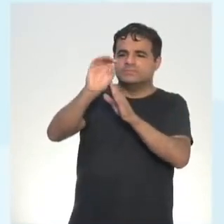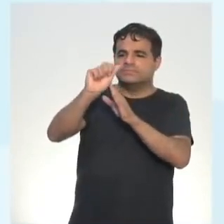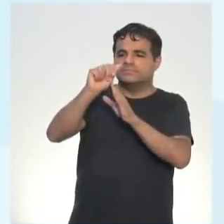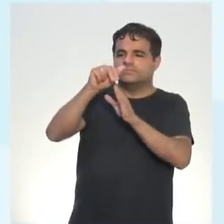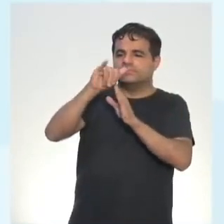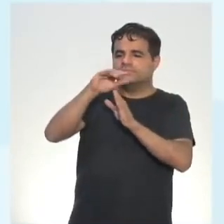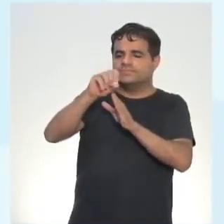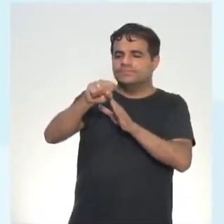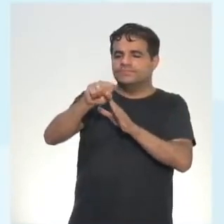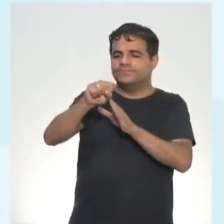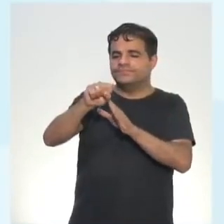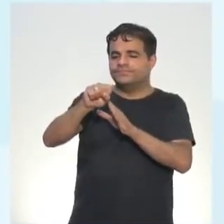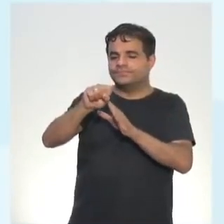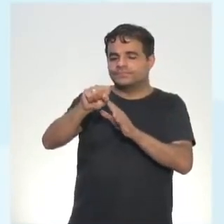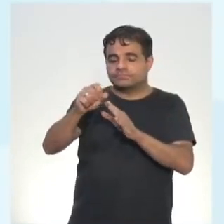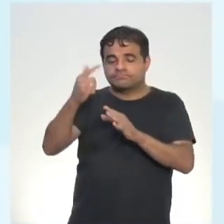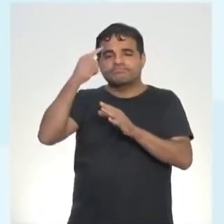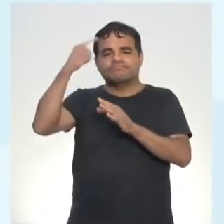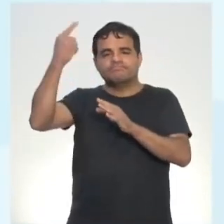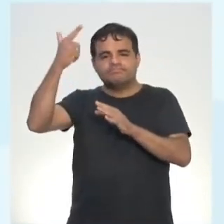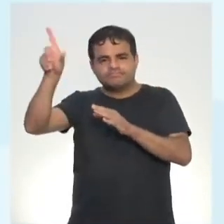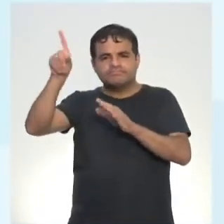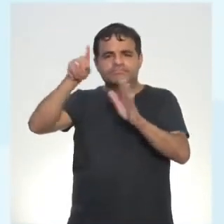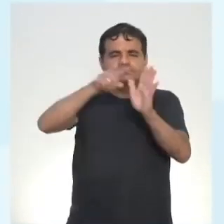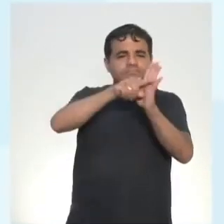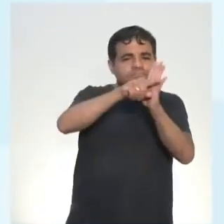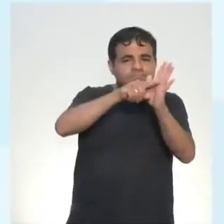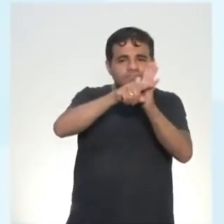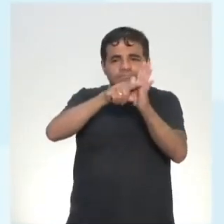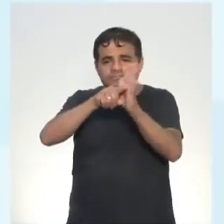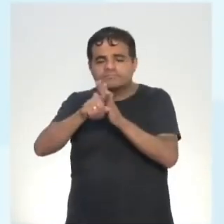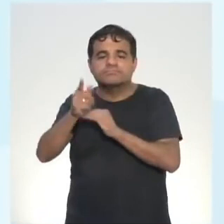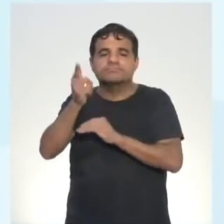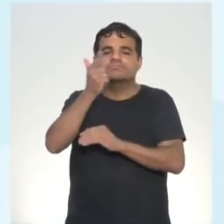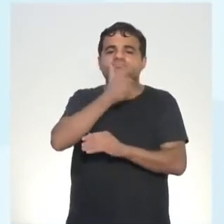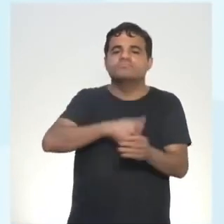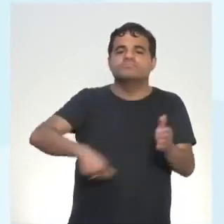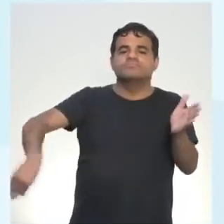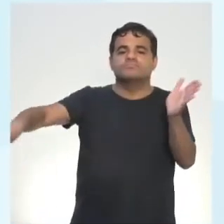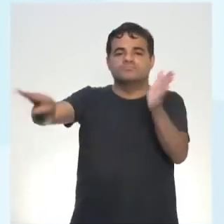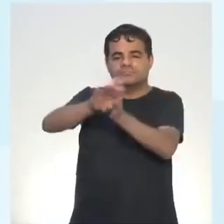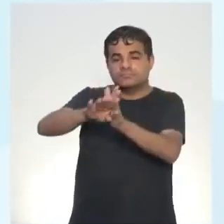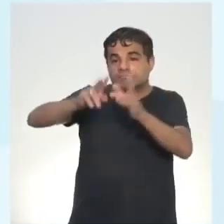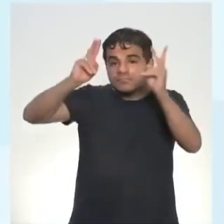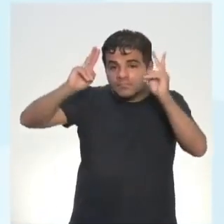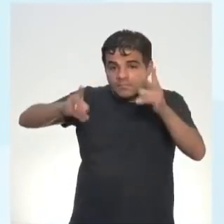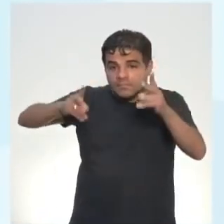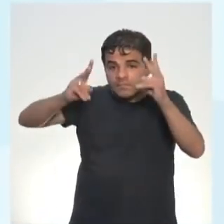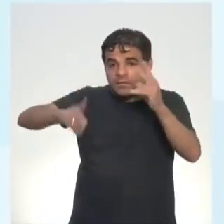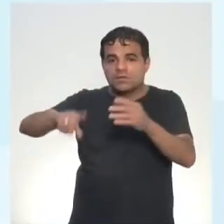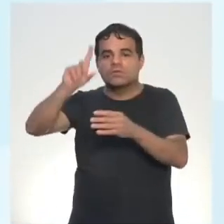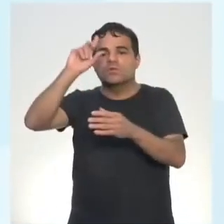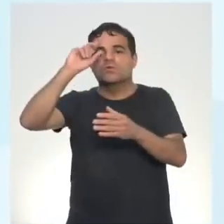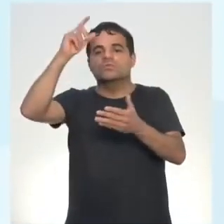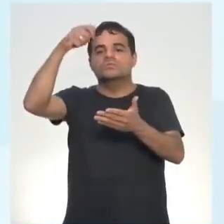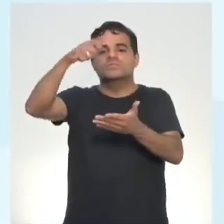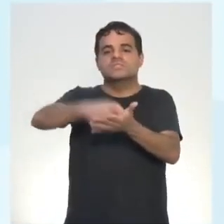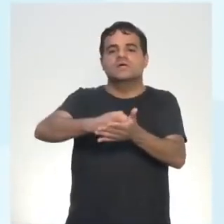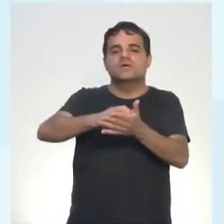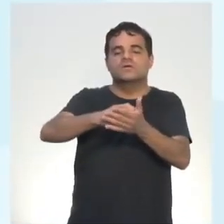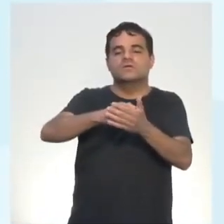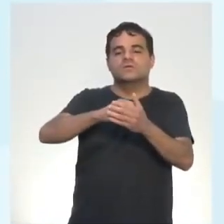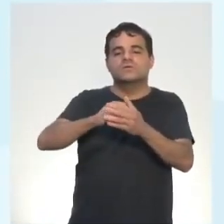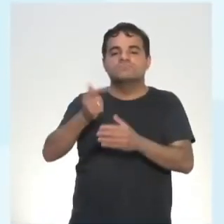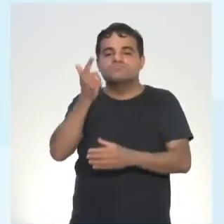né, realizaram outras pesquisas independentes e eles conseguiram chegar às mesmas conclusões de Mendel. E aí, então, eles